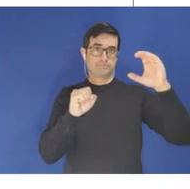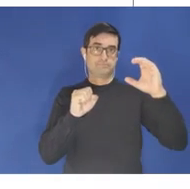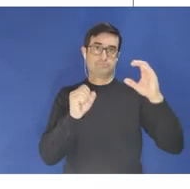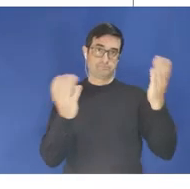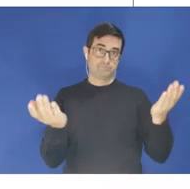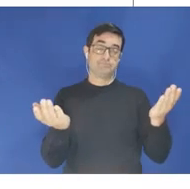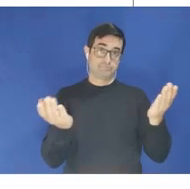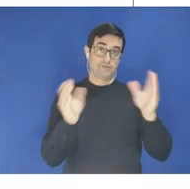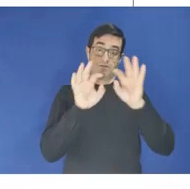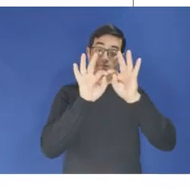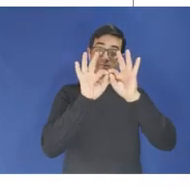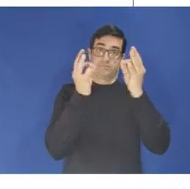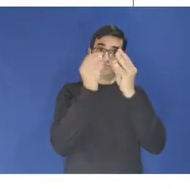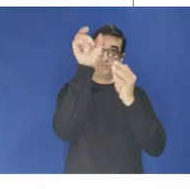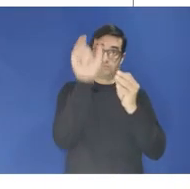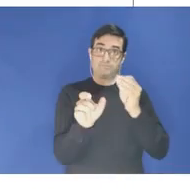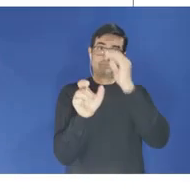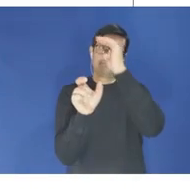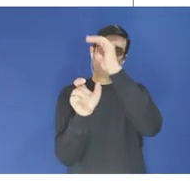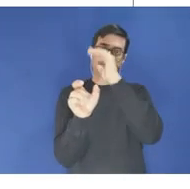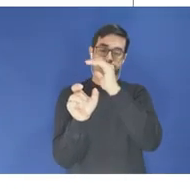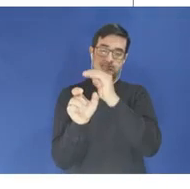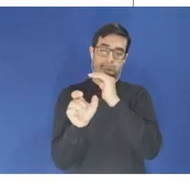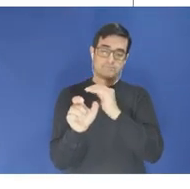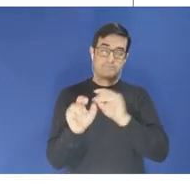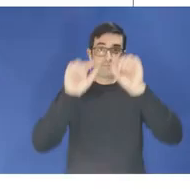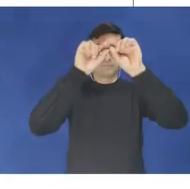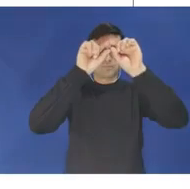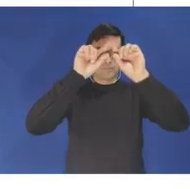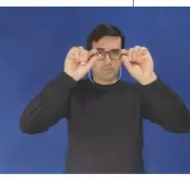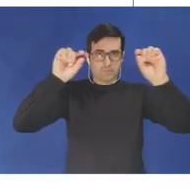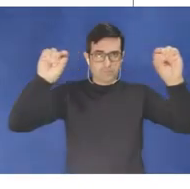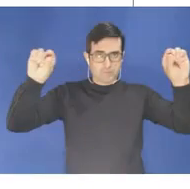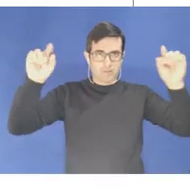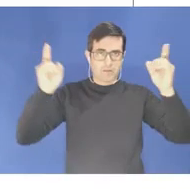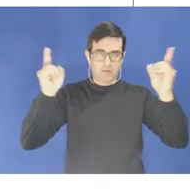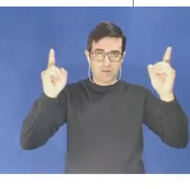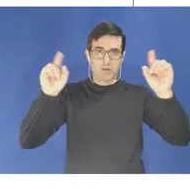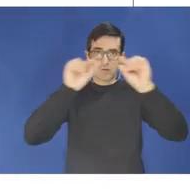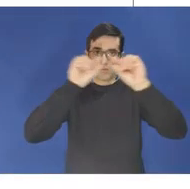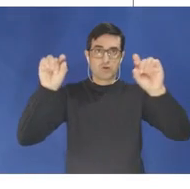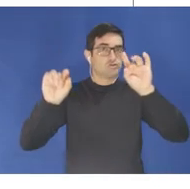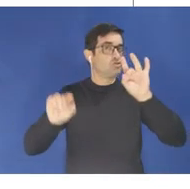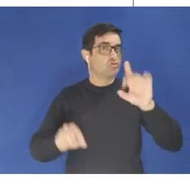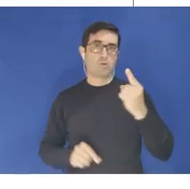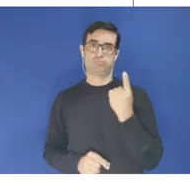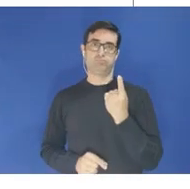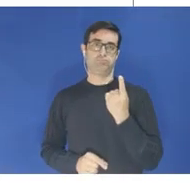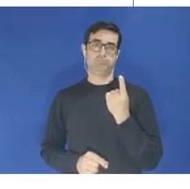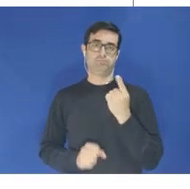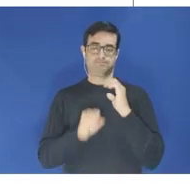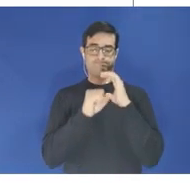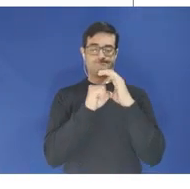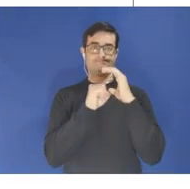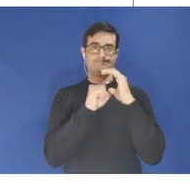descemos nos diferentes períodos de uma mesma família. Então, aqui é o primeiro período. E os elementos que estão no primeiro período só têm o nível